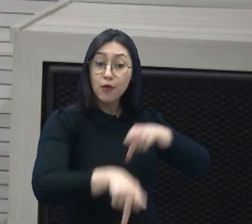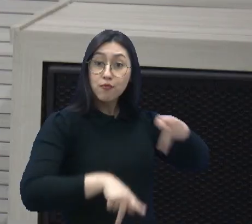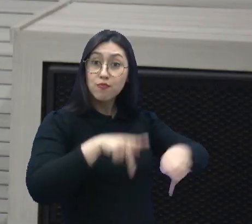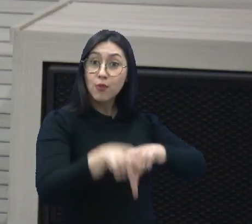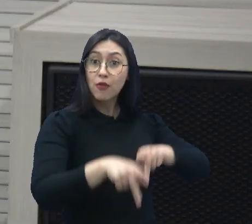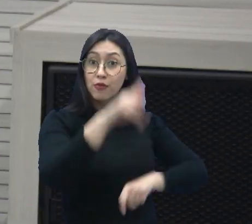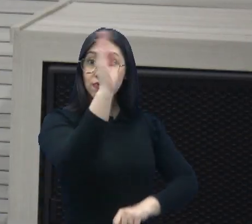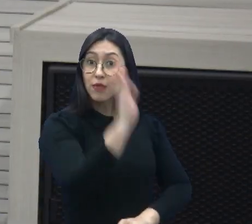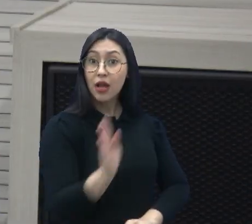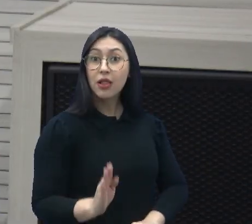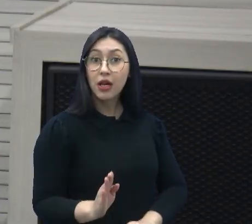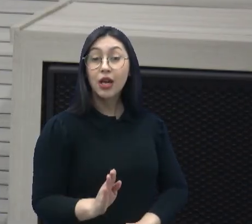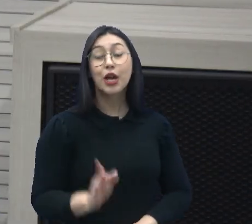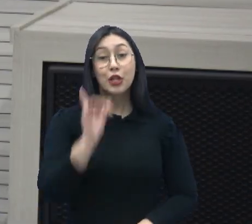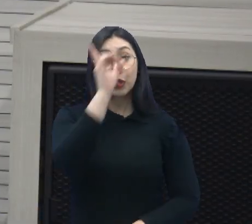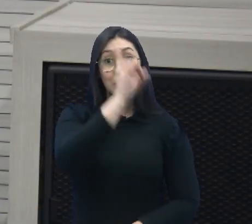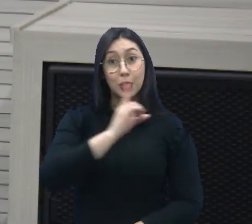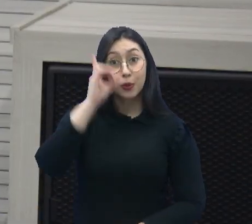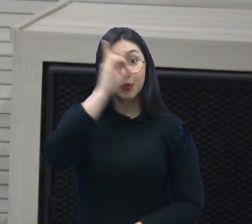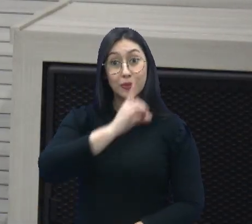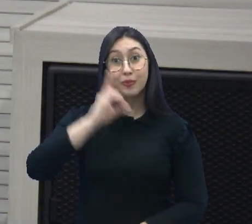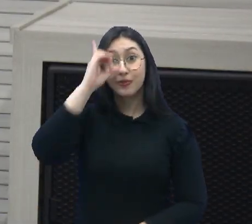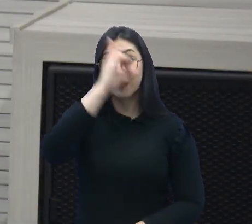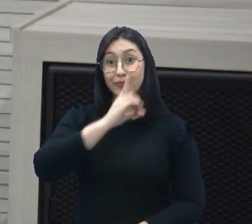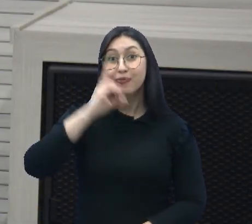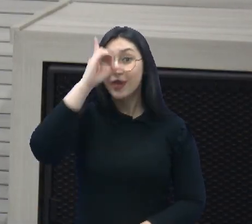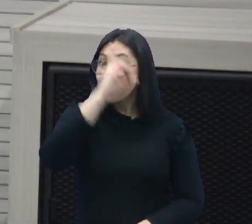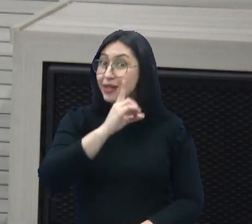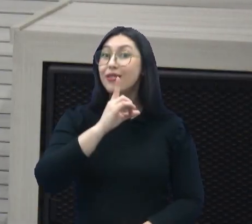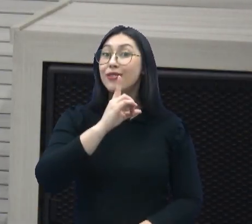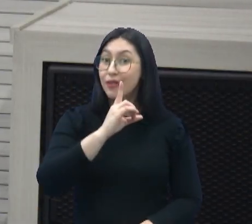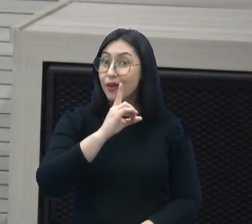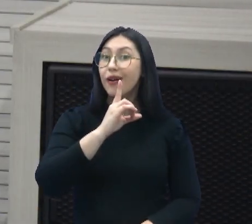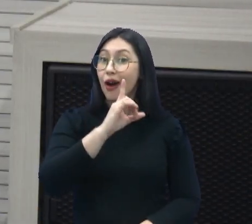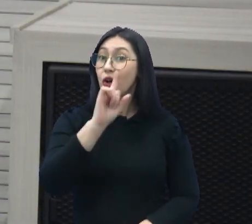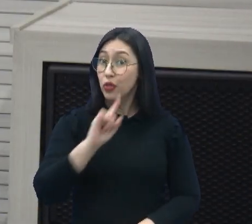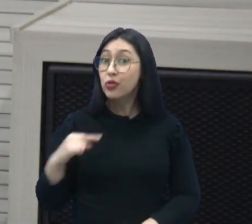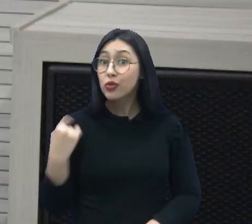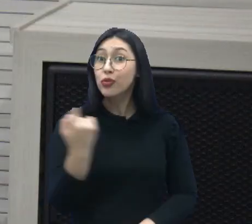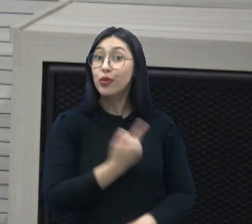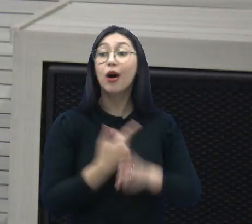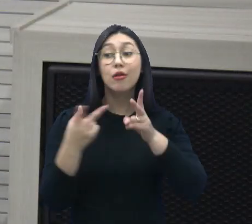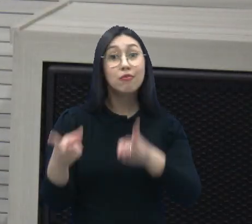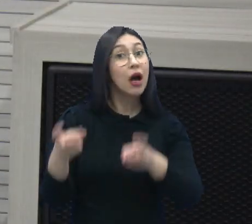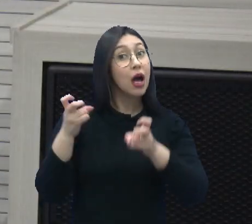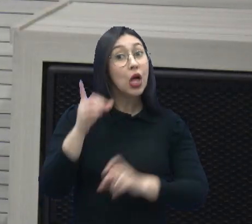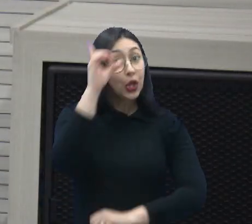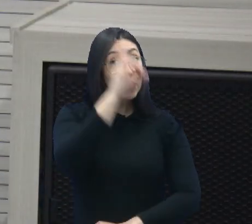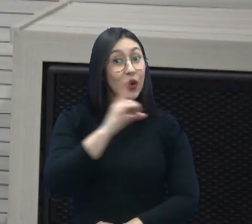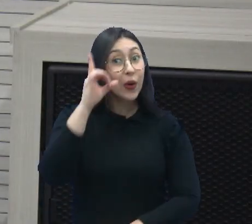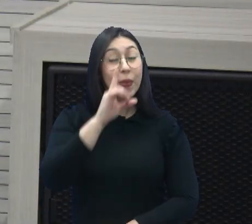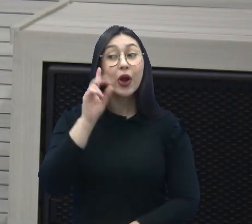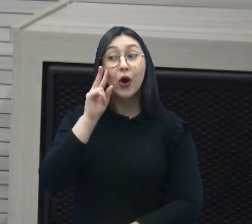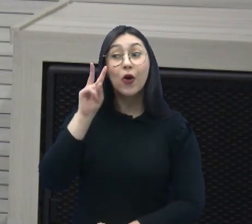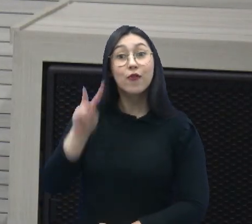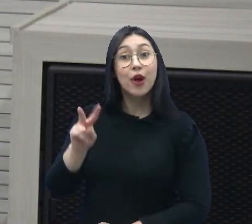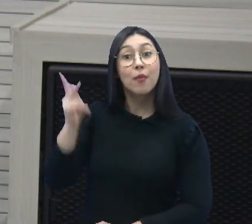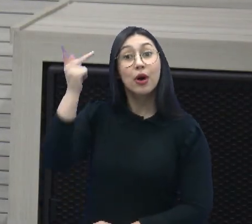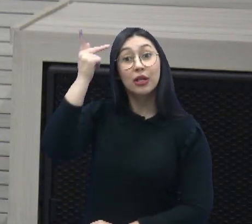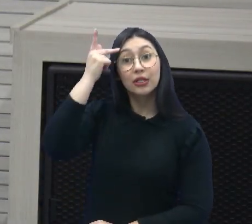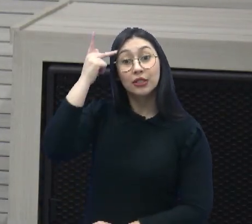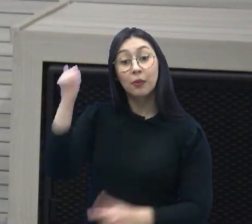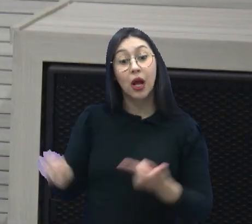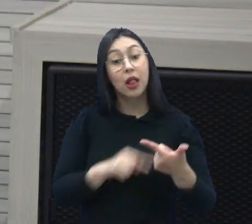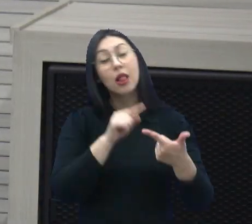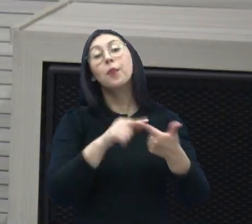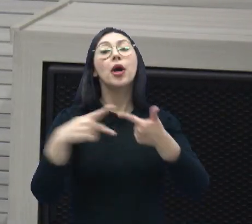E domingo, senhor presidente, domingo nós vimos em São Paulo, em São